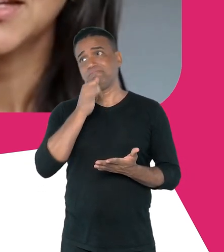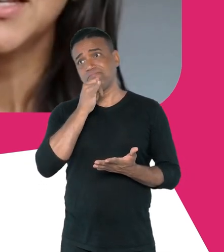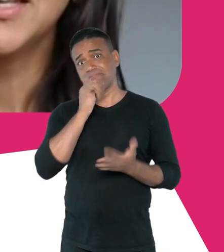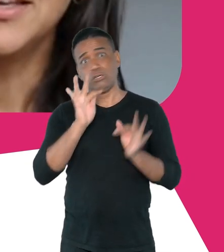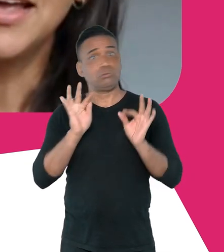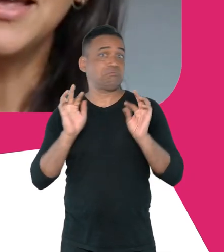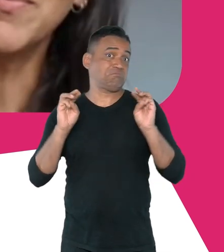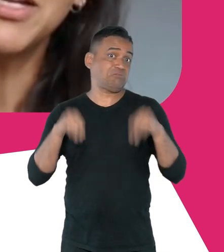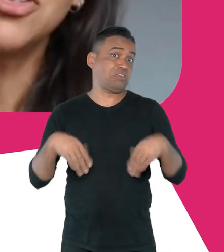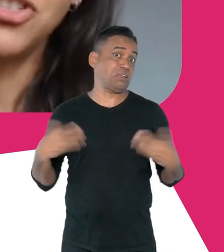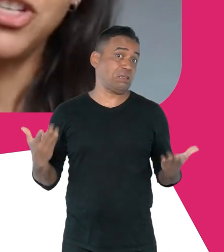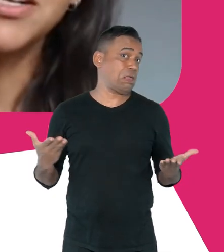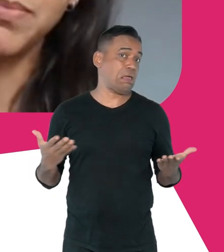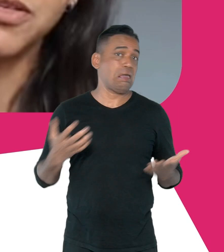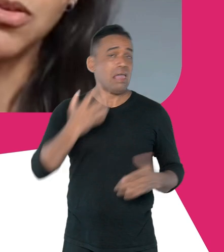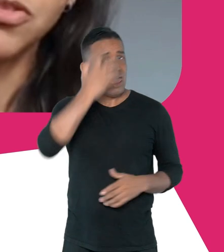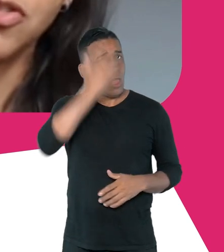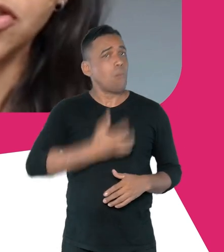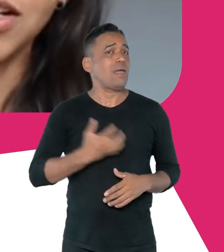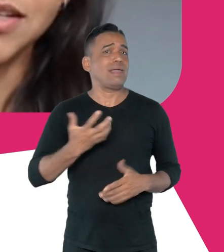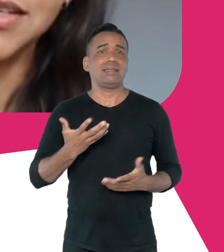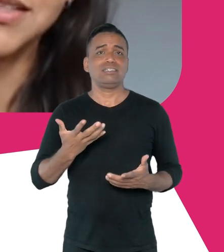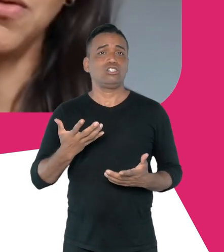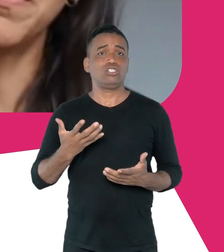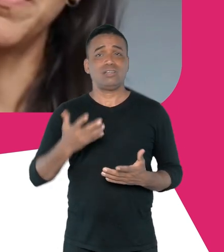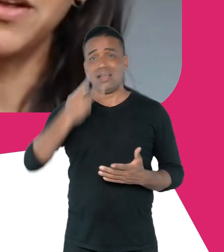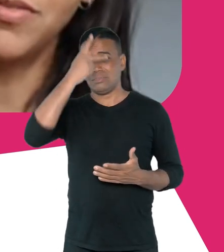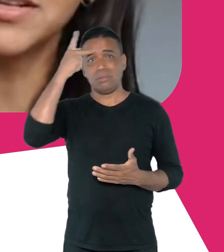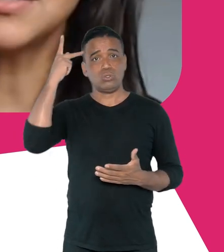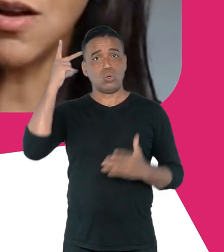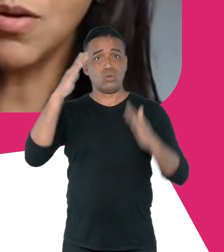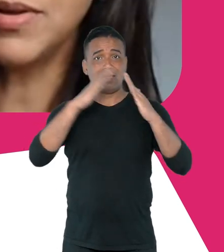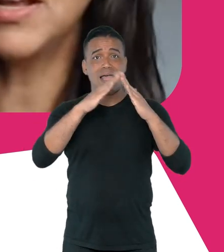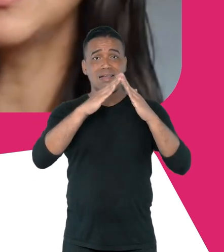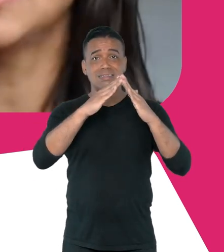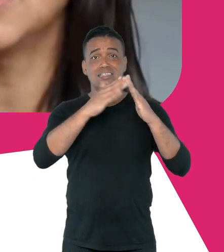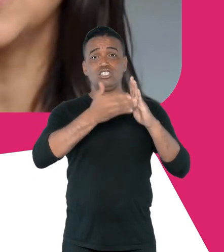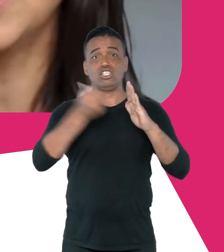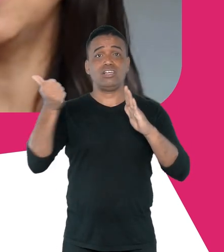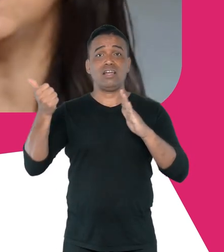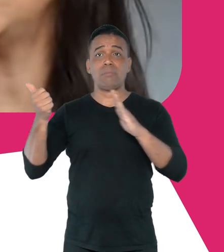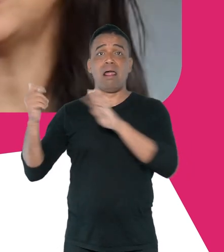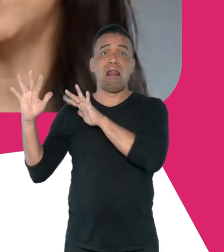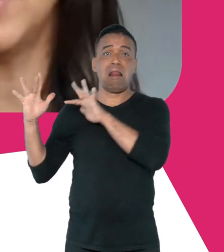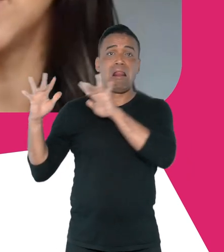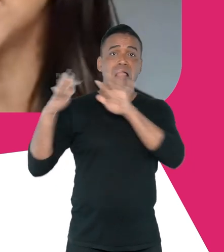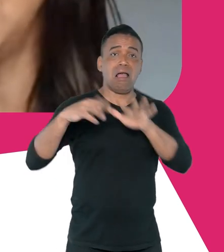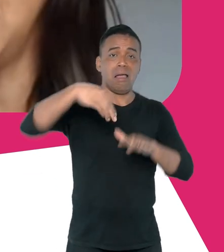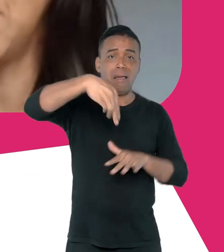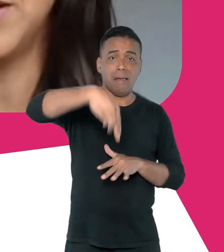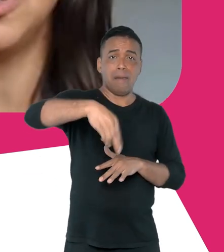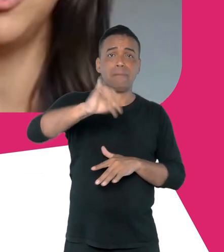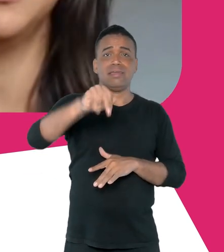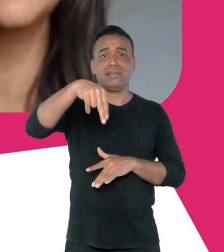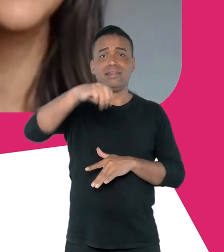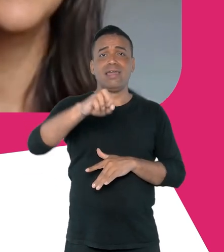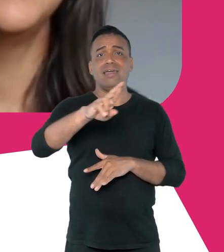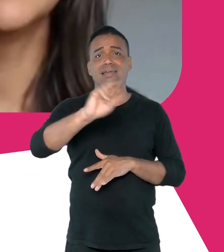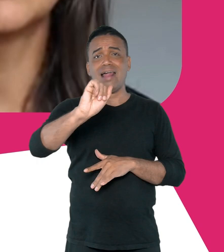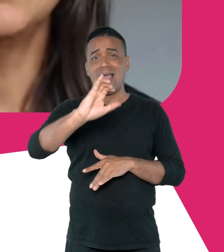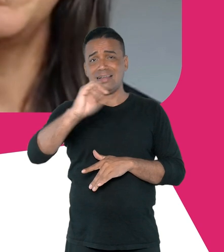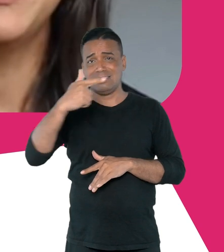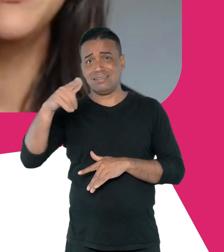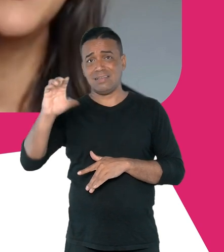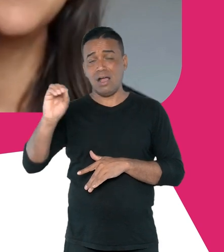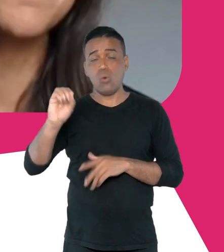enfim, que realmente tira as pessoas de onde elas estão para poder avançar com a mineração, né? Então a gente está vivendo isso aqui em Amarantina,